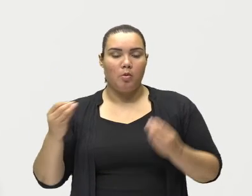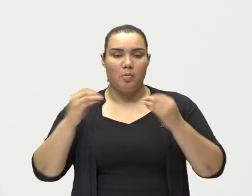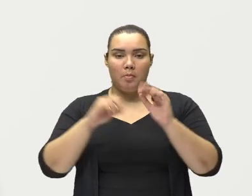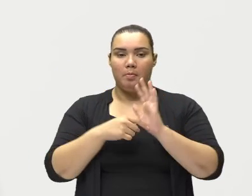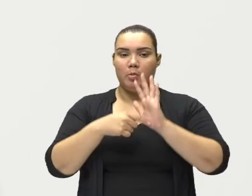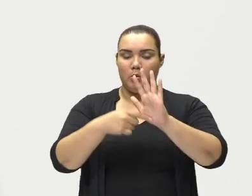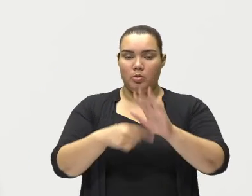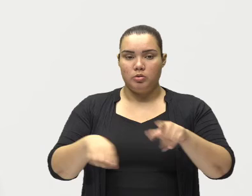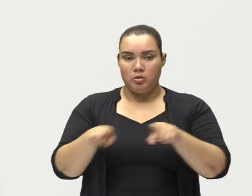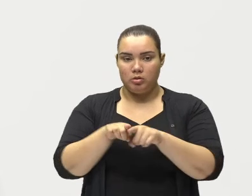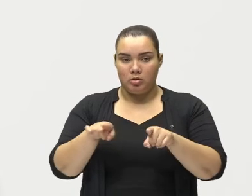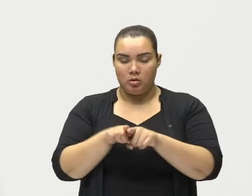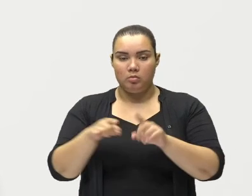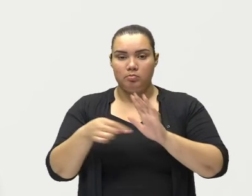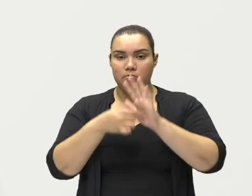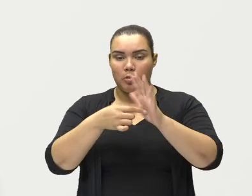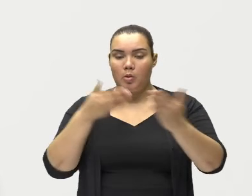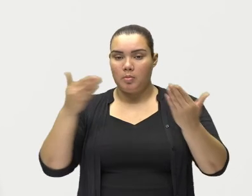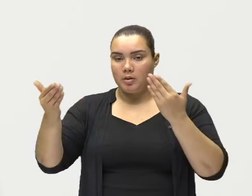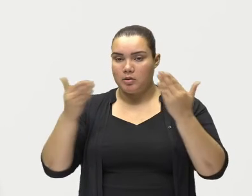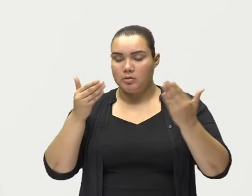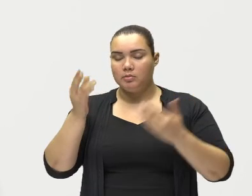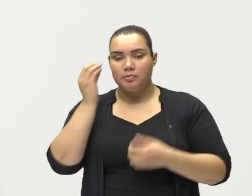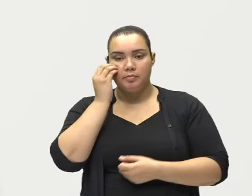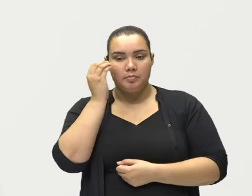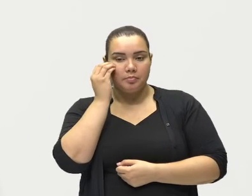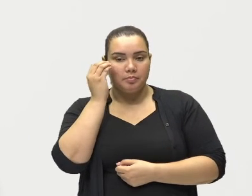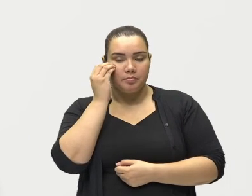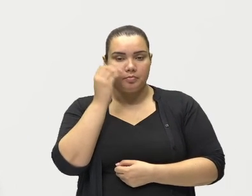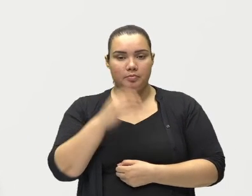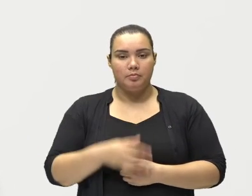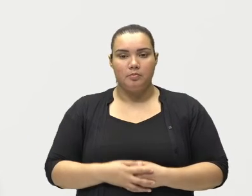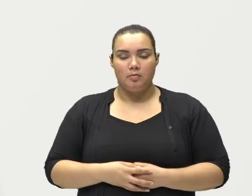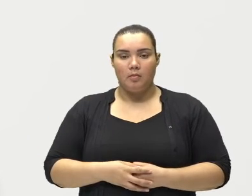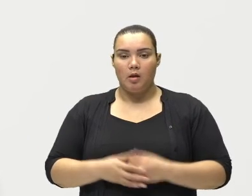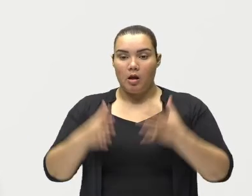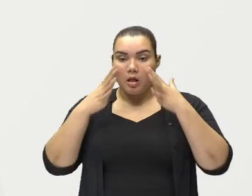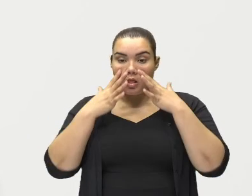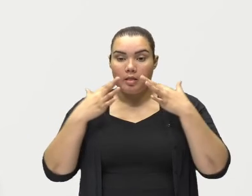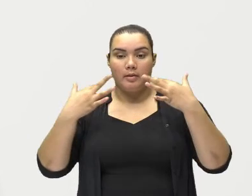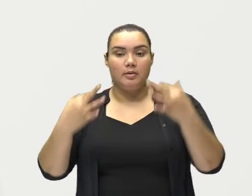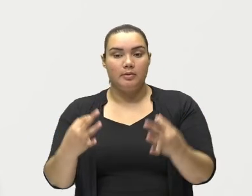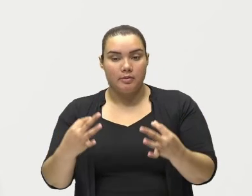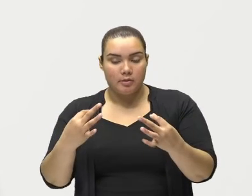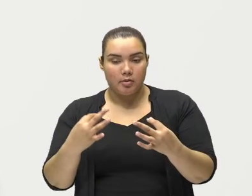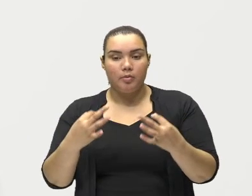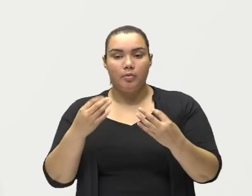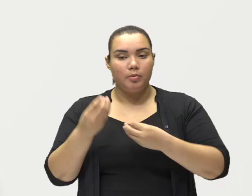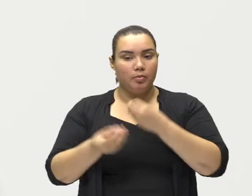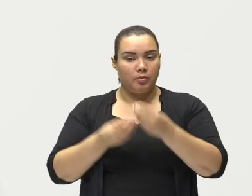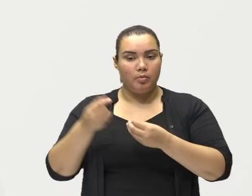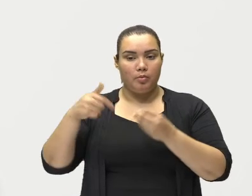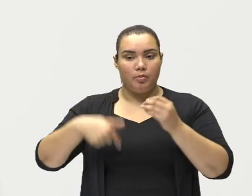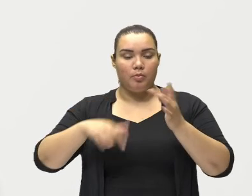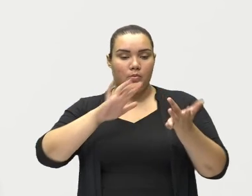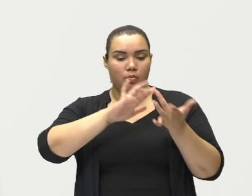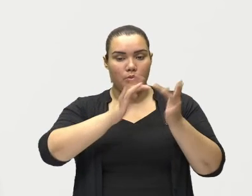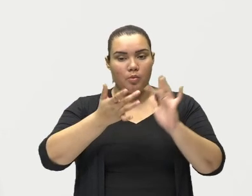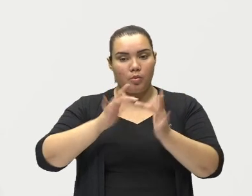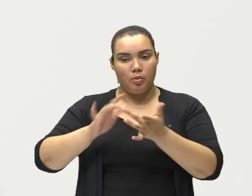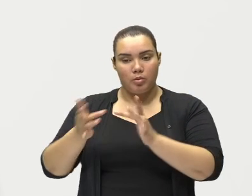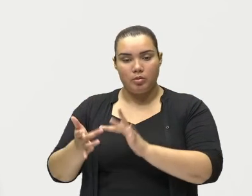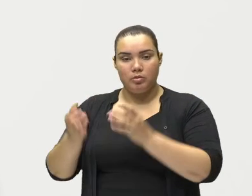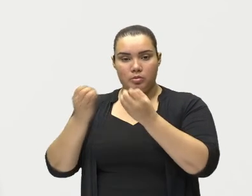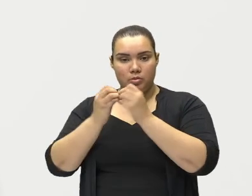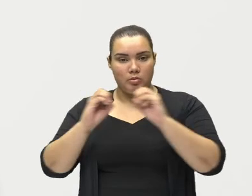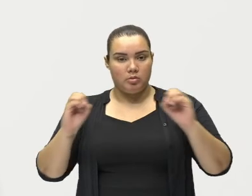e vai trazer a ideia lá da comparação. Então, você tem que prestar atenção bastante no contexto das